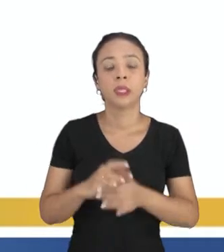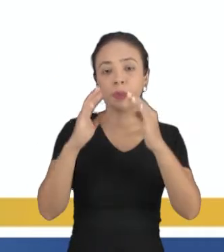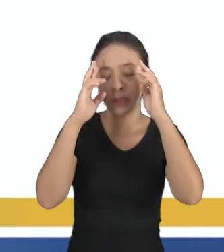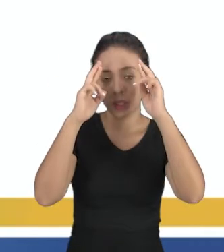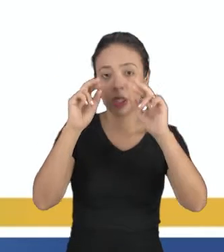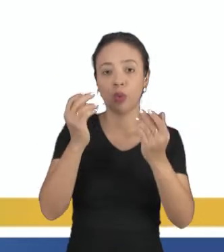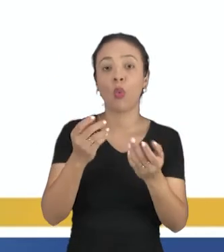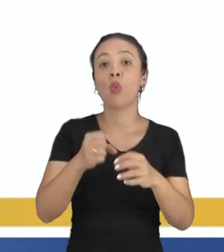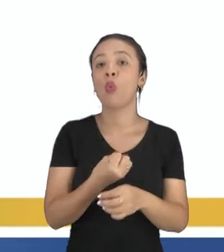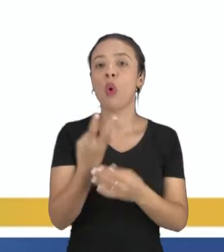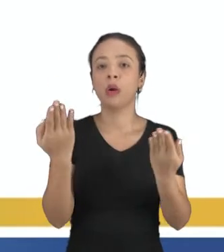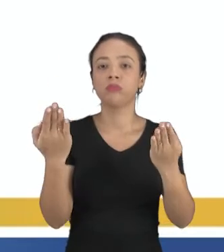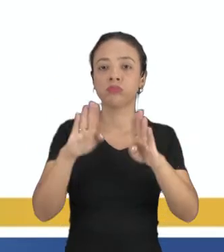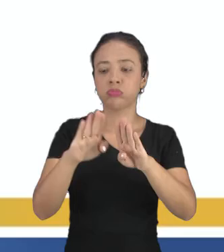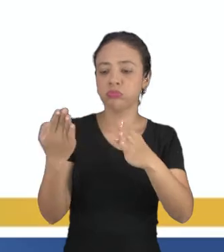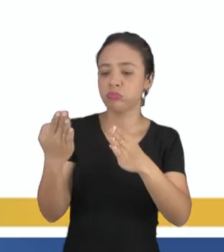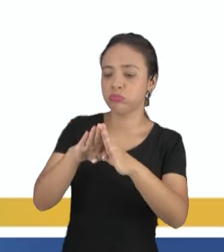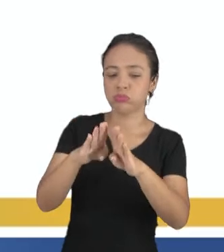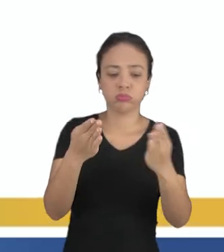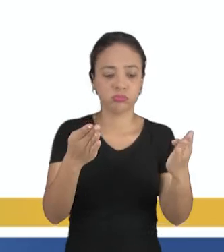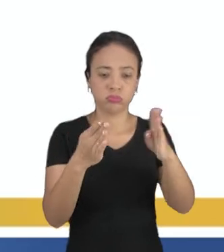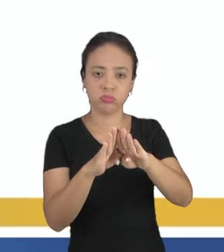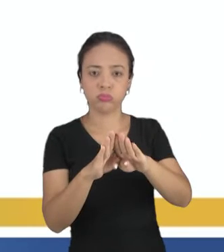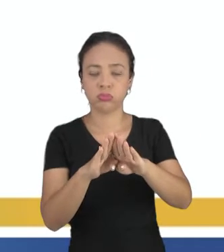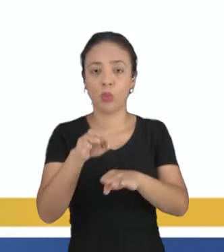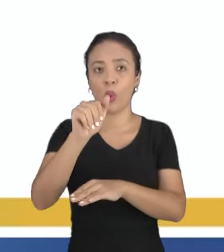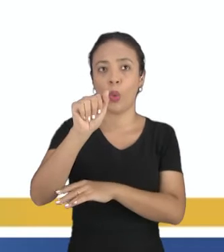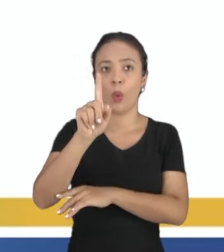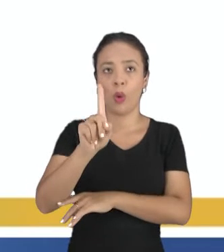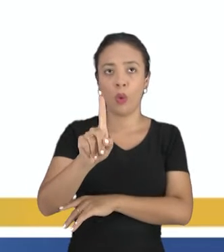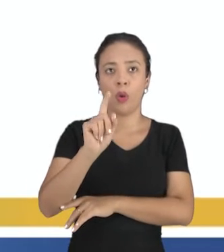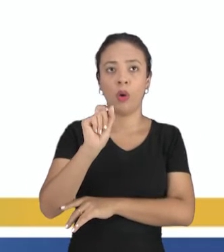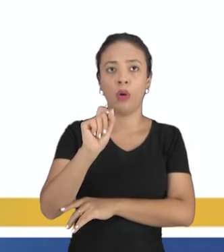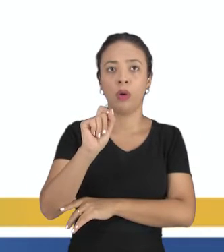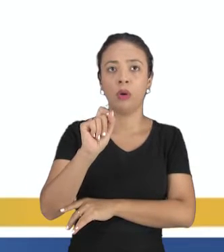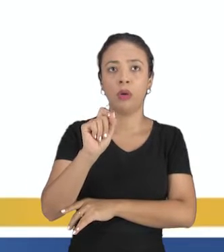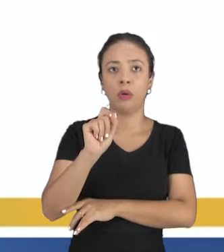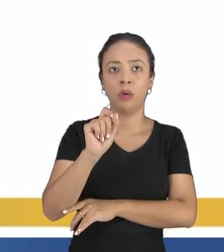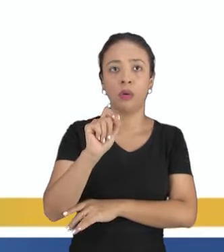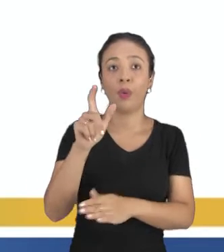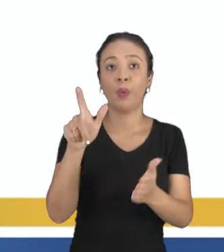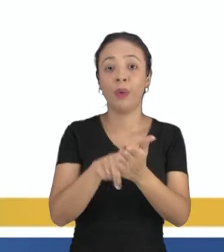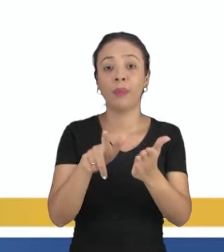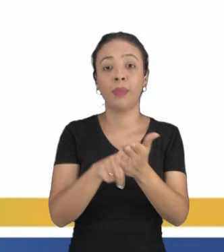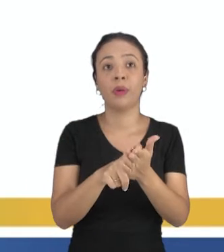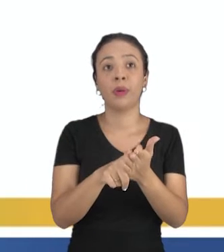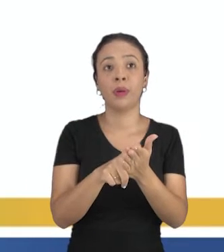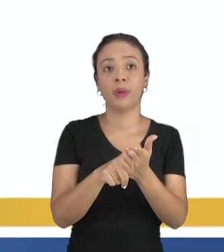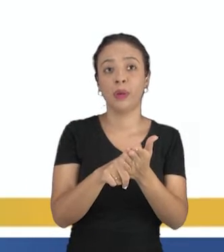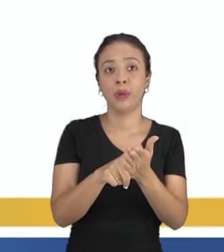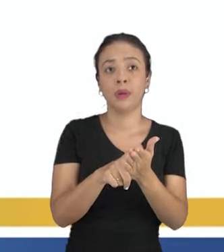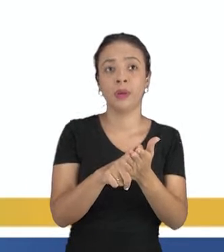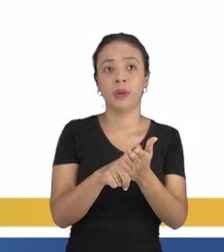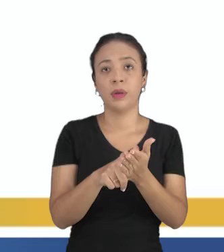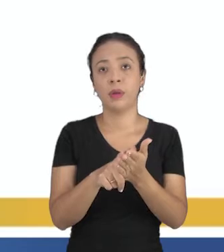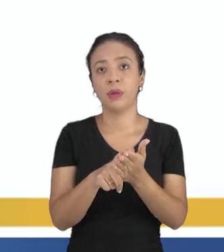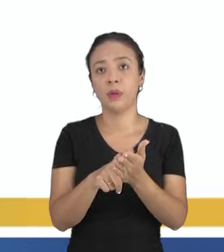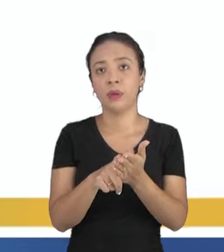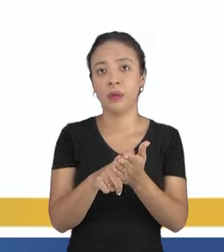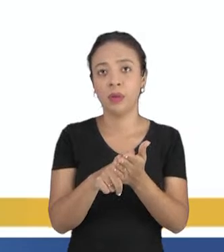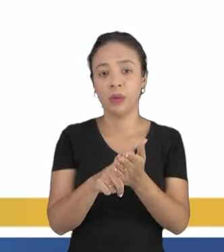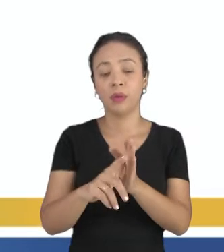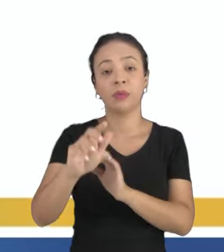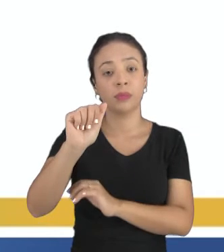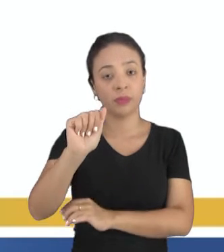dobradura. Por exemplo, o A1 é a folha A0. Desculpa, A1 é a